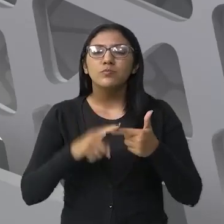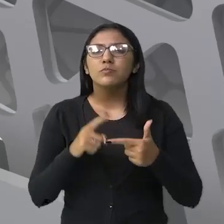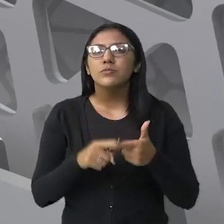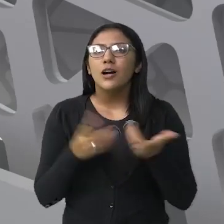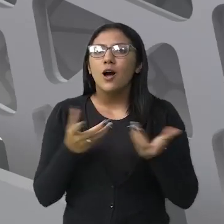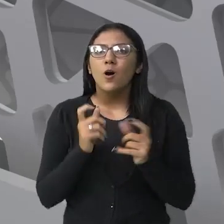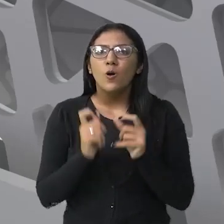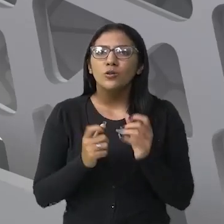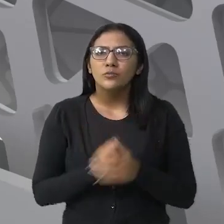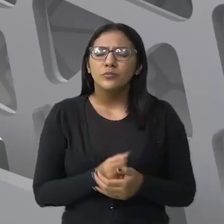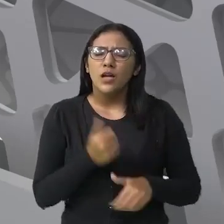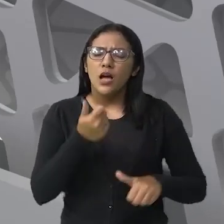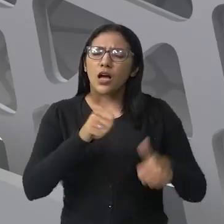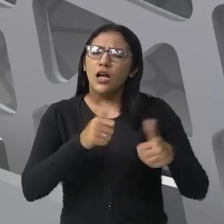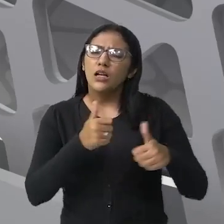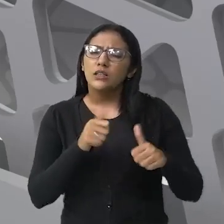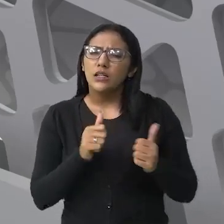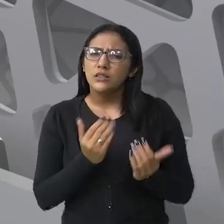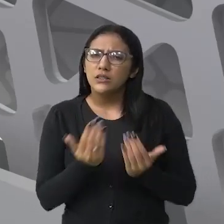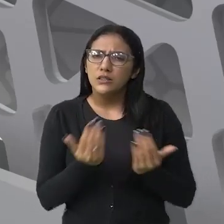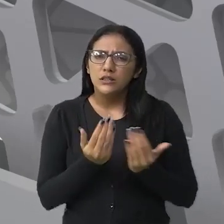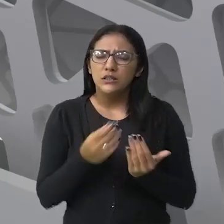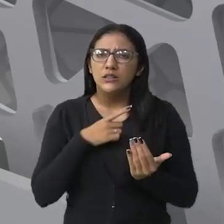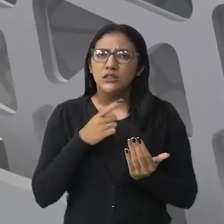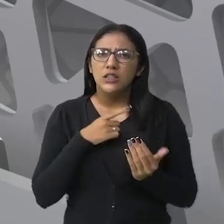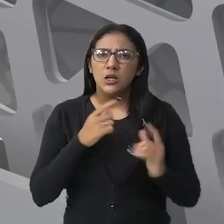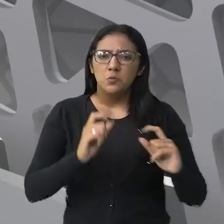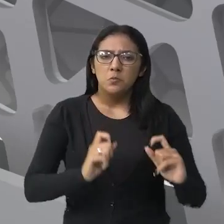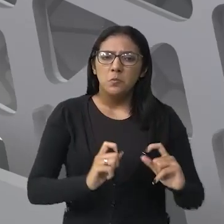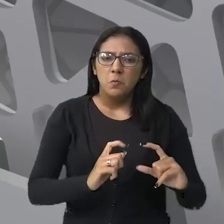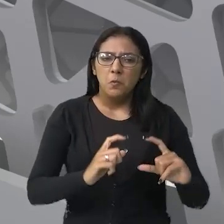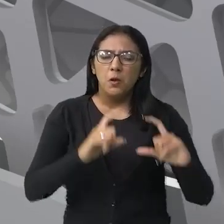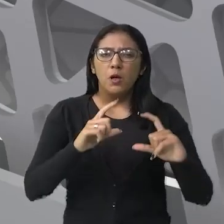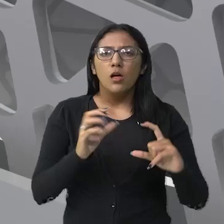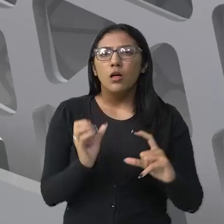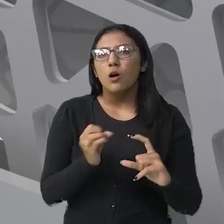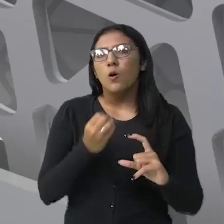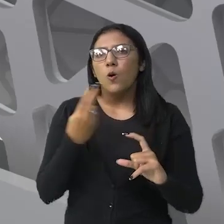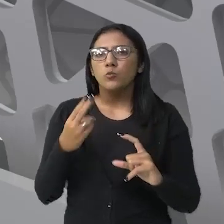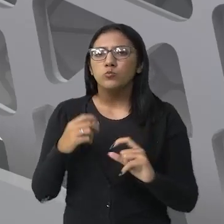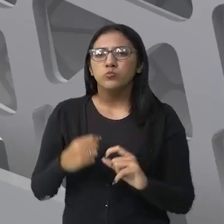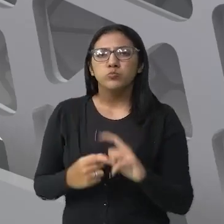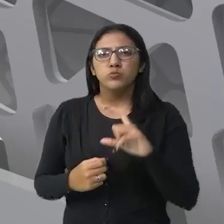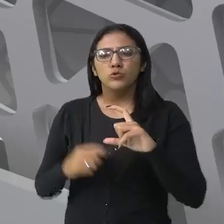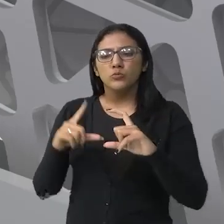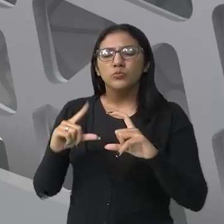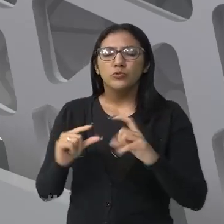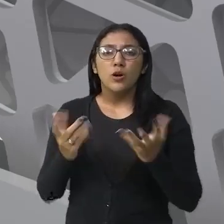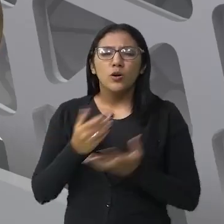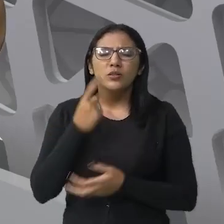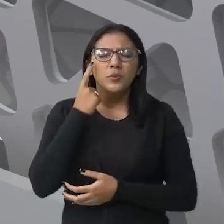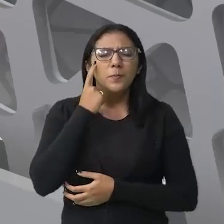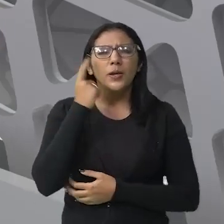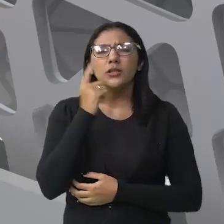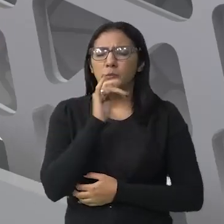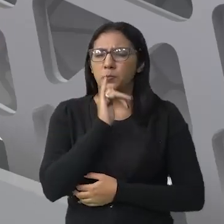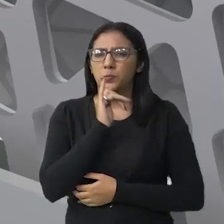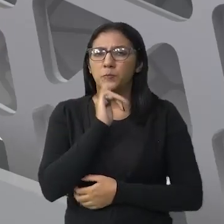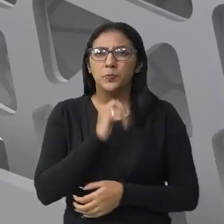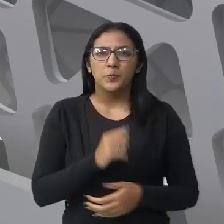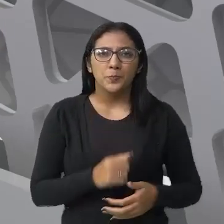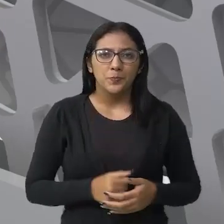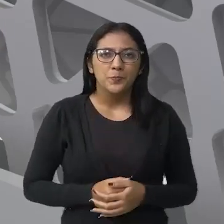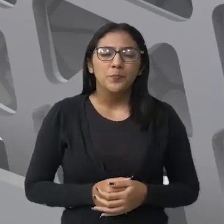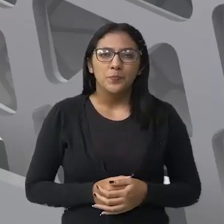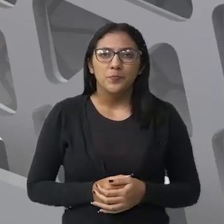analisar a proporcionalidade, se ela é direta ou se ela é inversa. Então nós vamos pensar da seguinte forma. Para